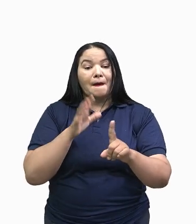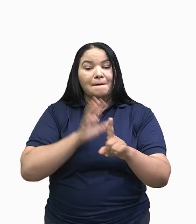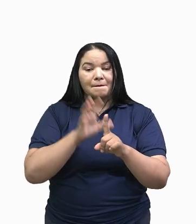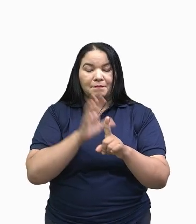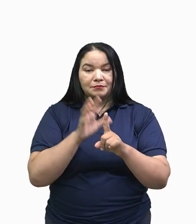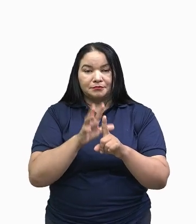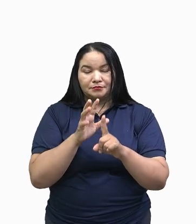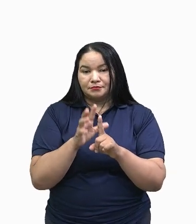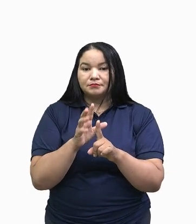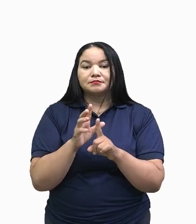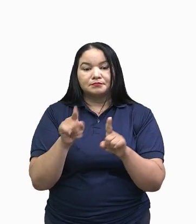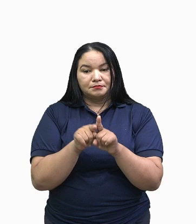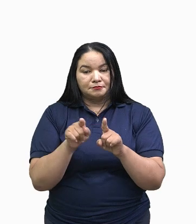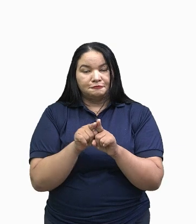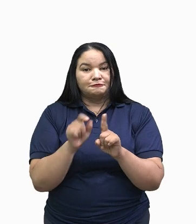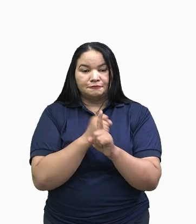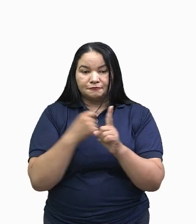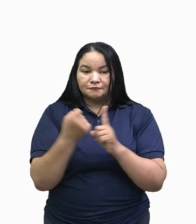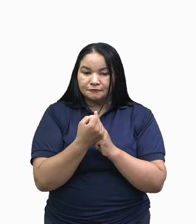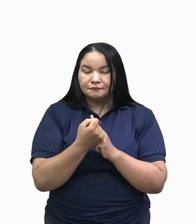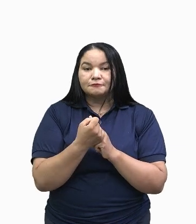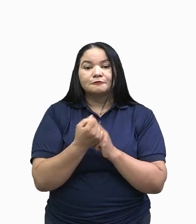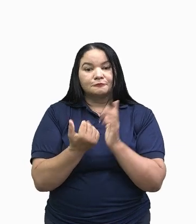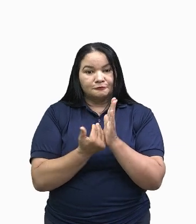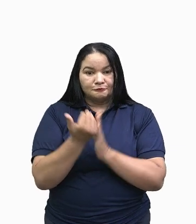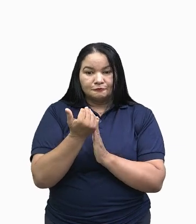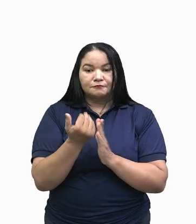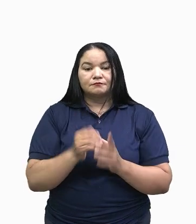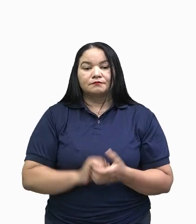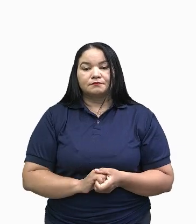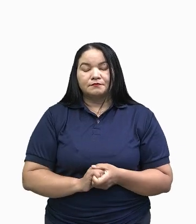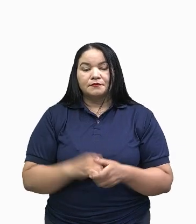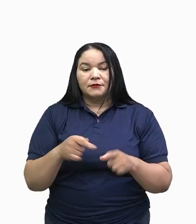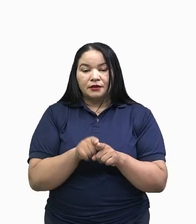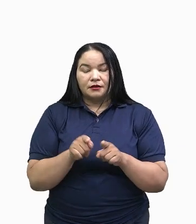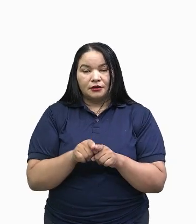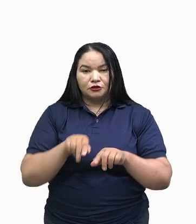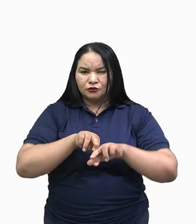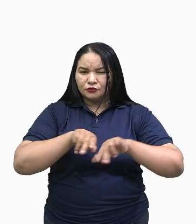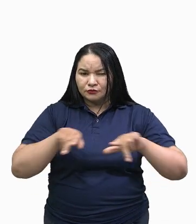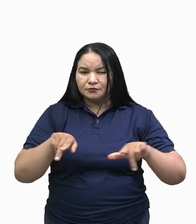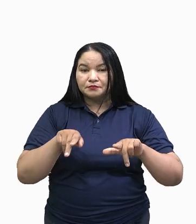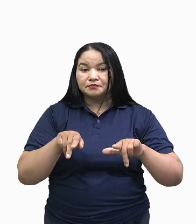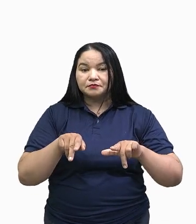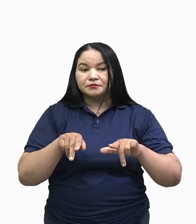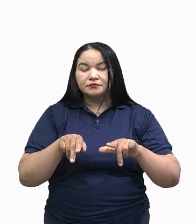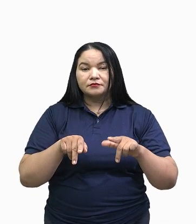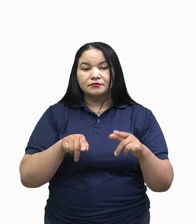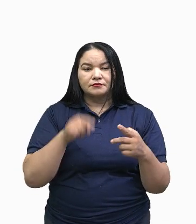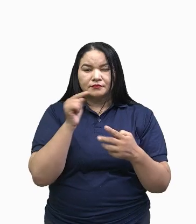ambientais e sociais, né? Então, existem múltiplas hidrelétricas, como a